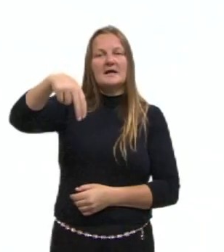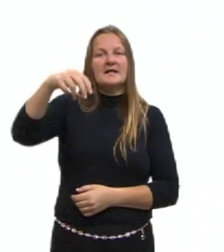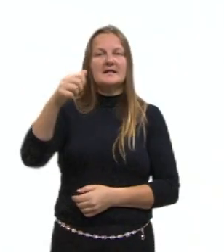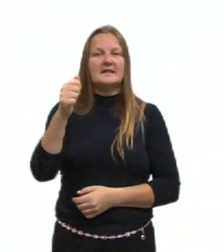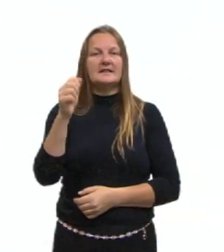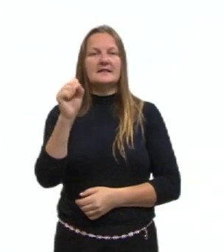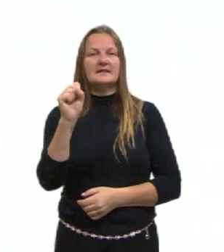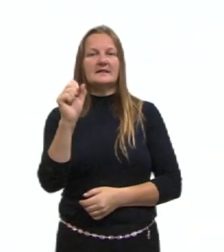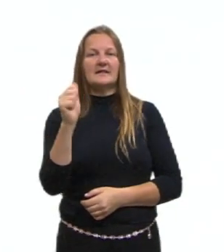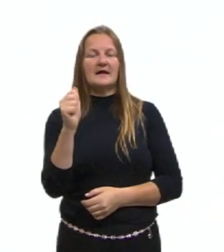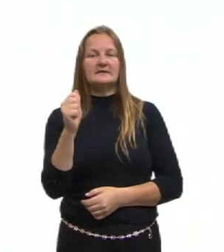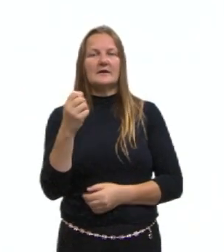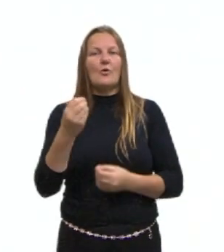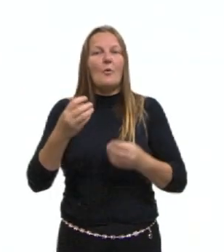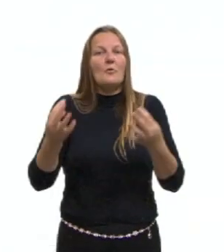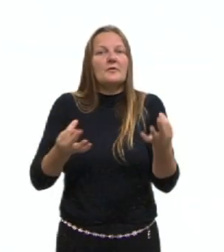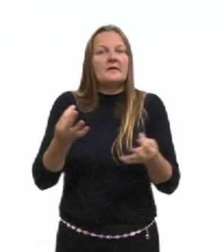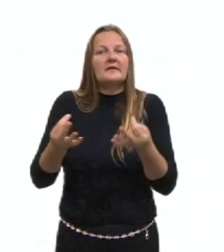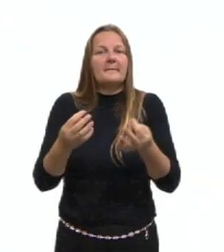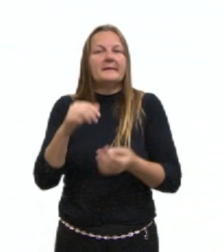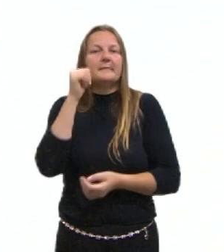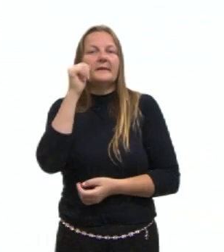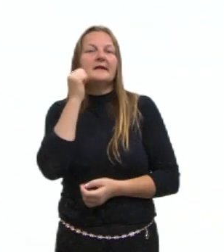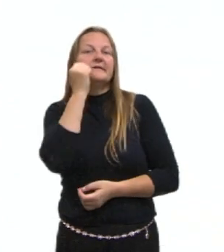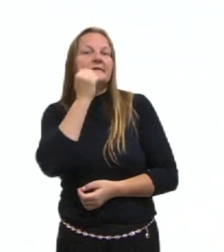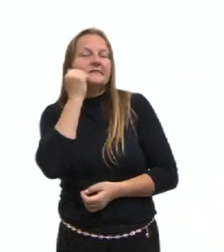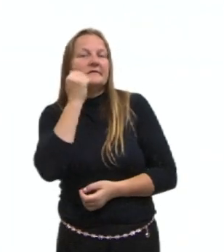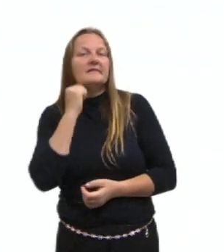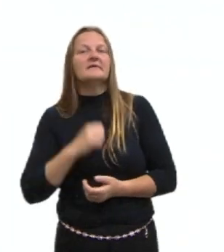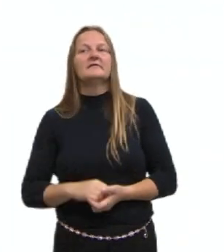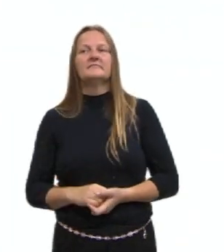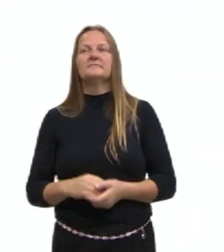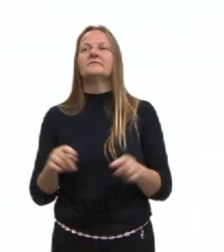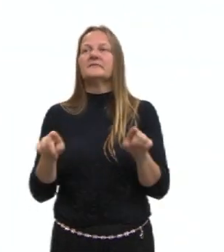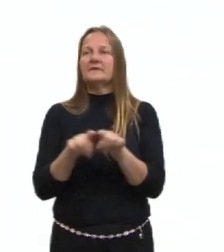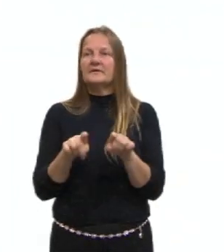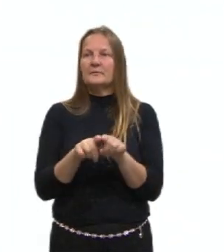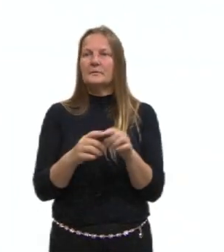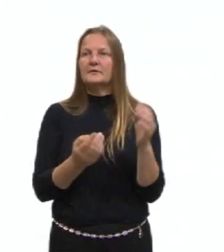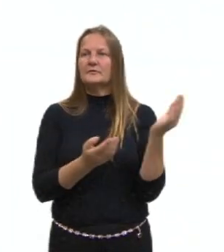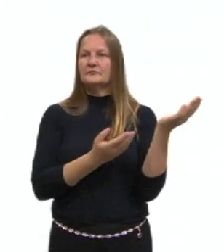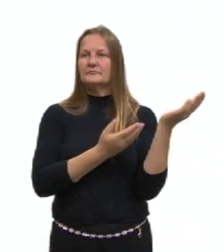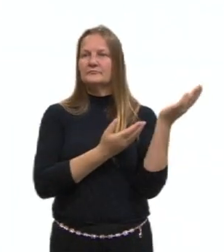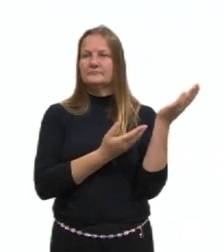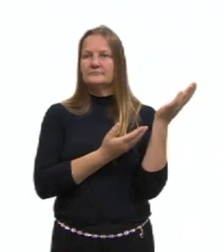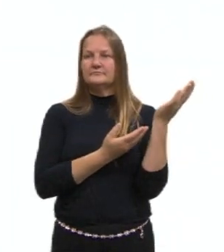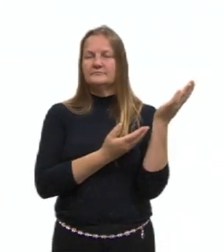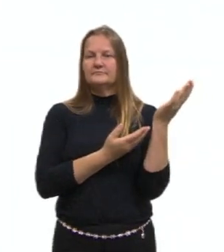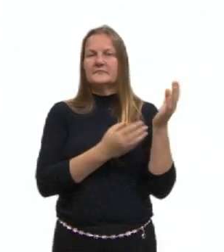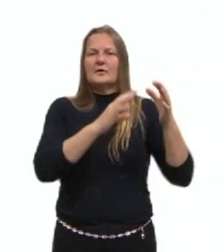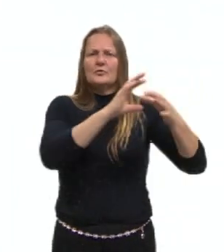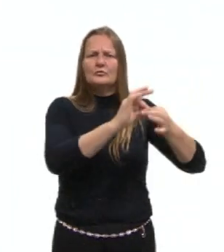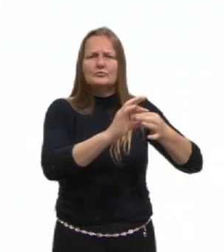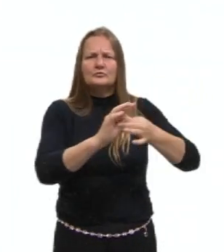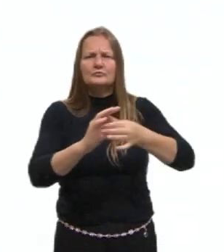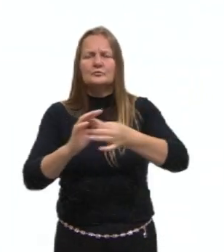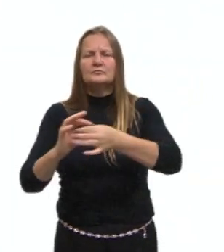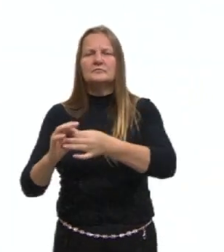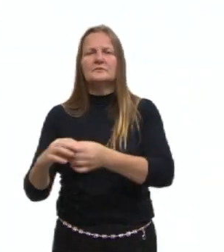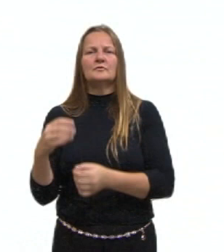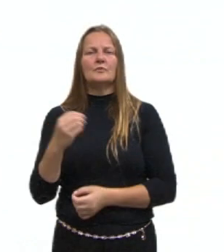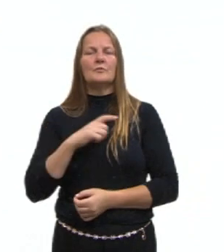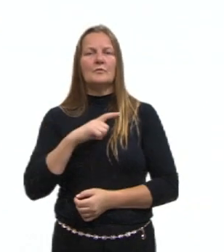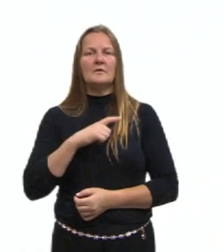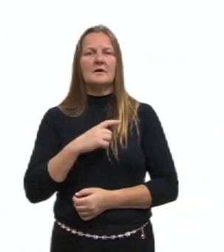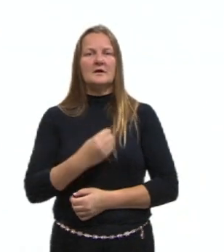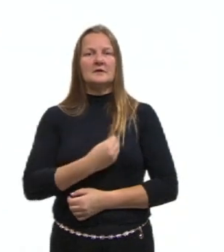que elas eram tratadas, né, por serem mulheres negras. Inclusive, né, ele mostra em vários contextos ali, a questão de que